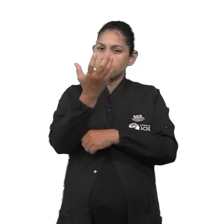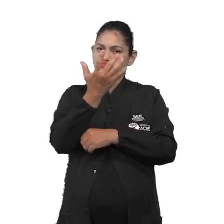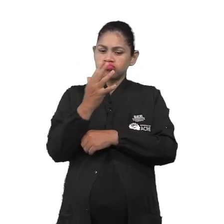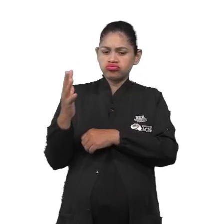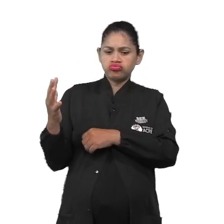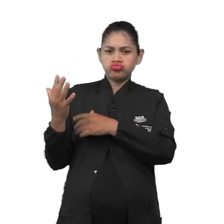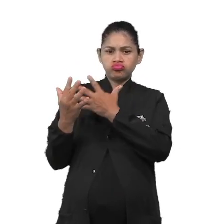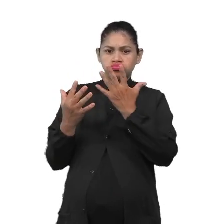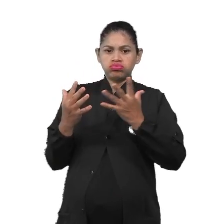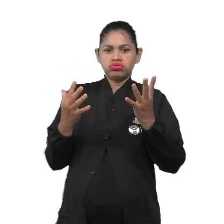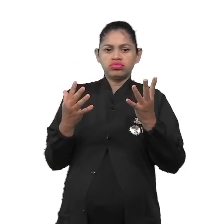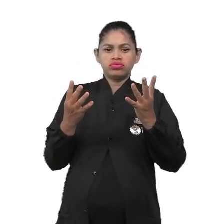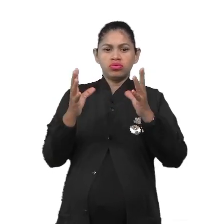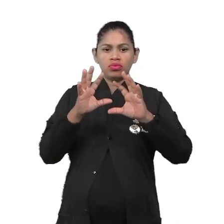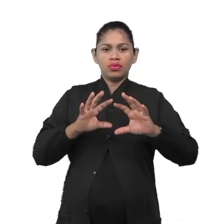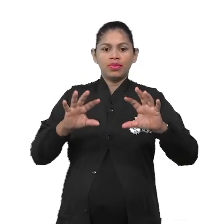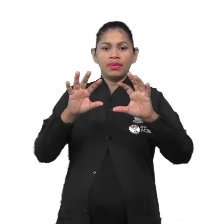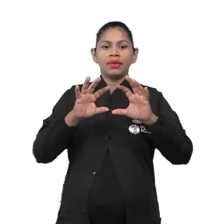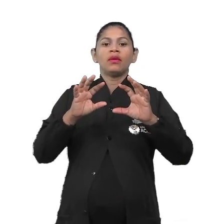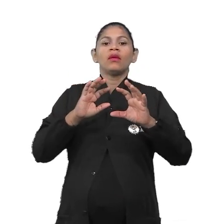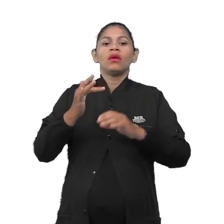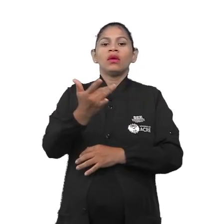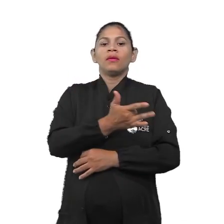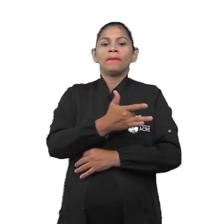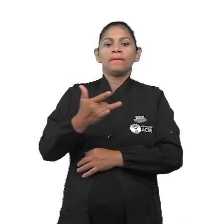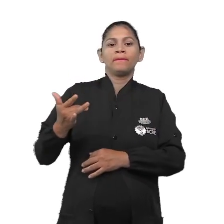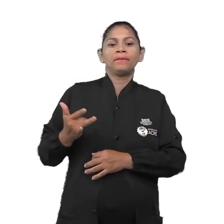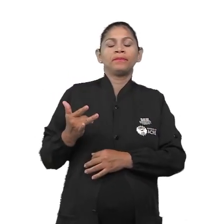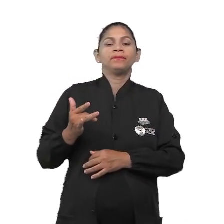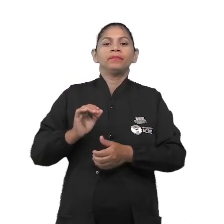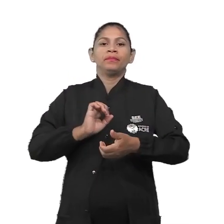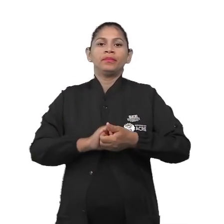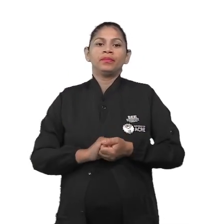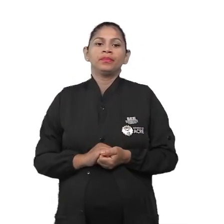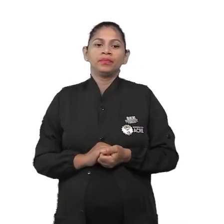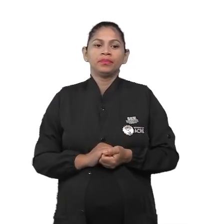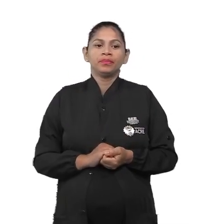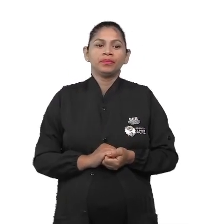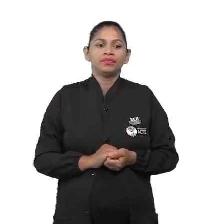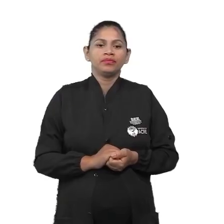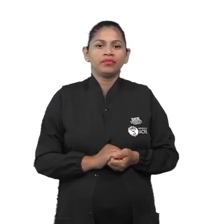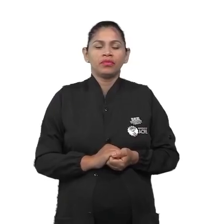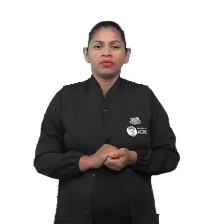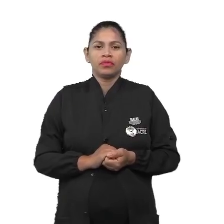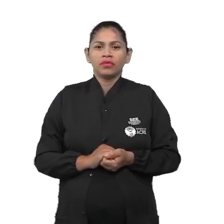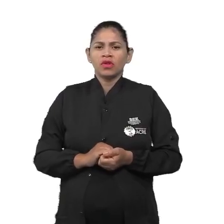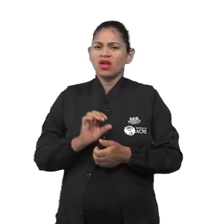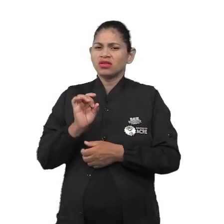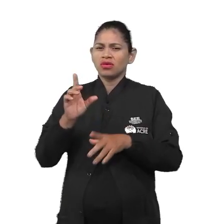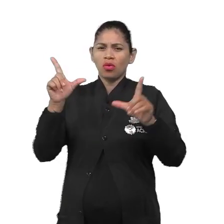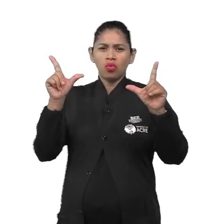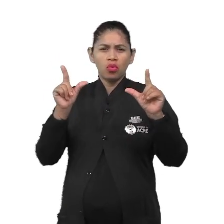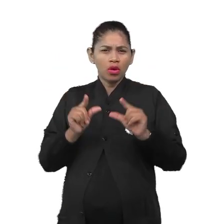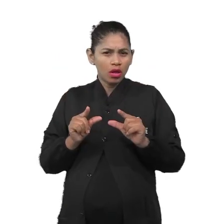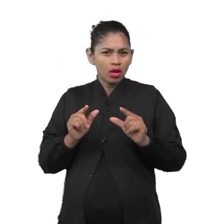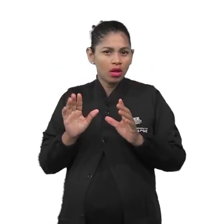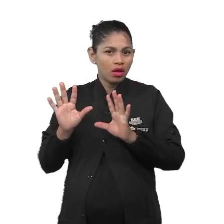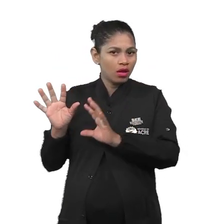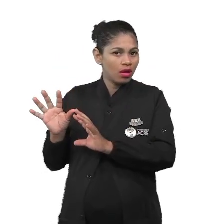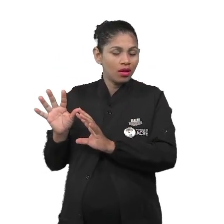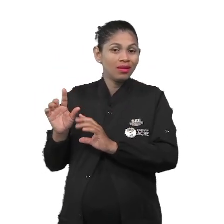algumas, mas isso não significa que nós possamos reduzir só a essas sugestões. Primeiro,